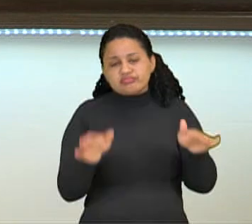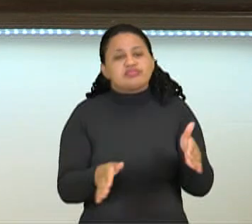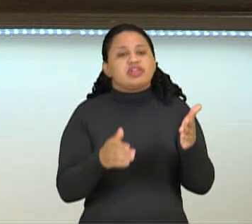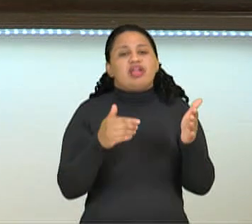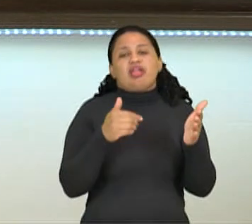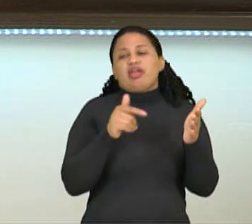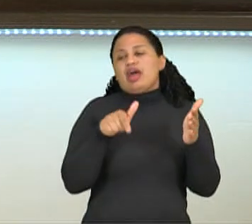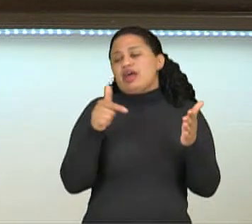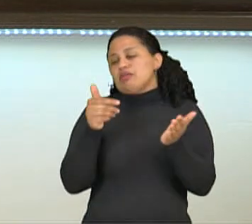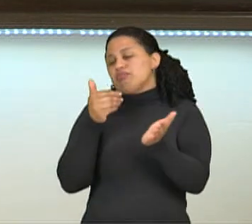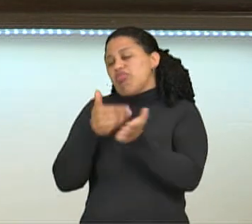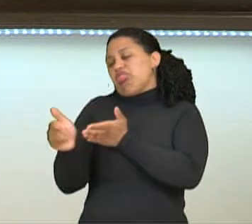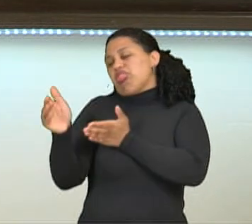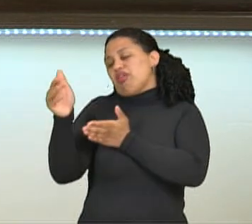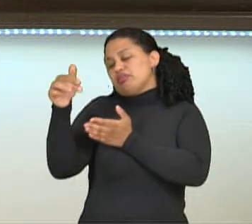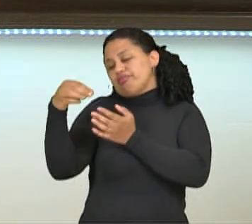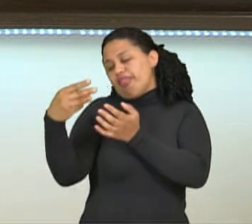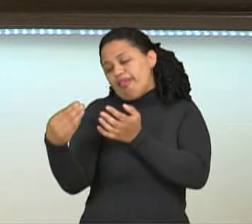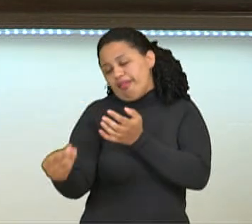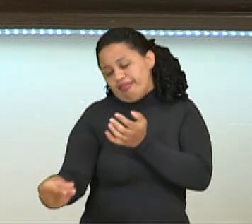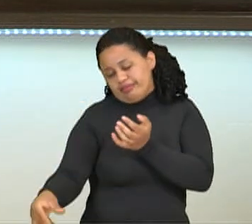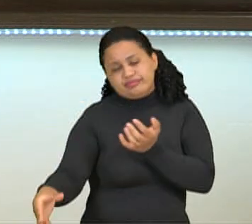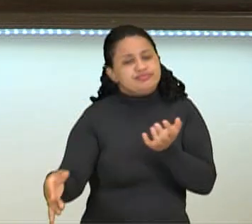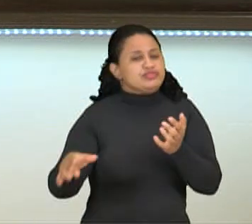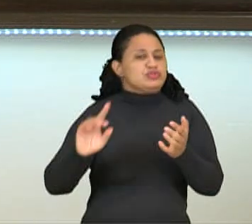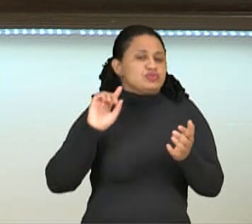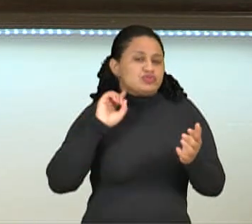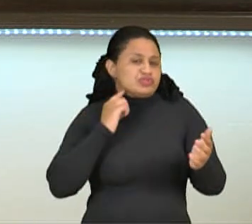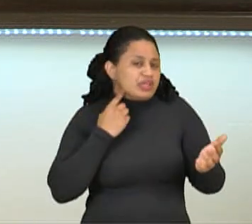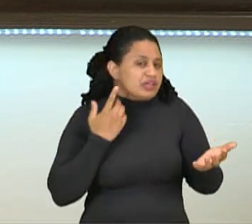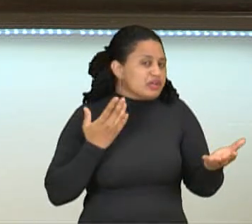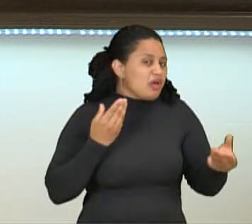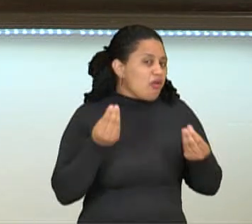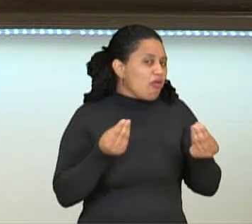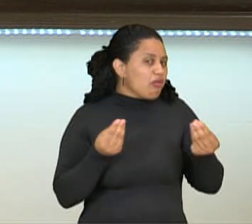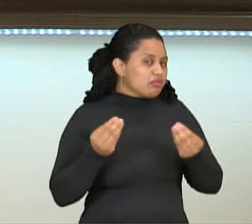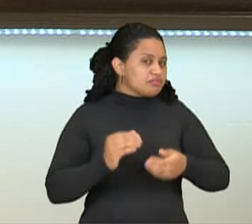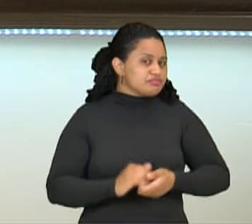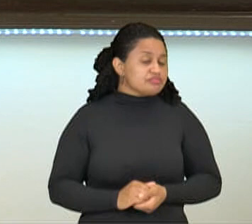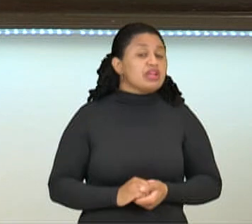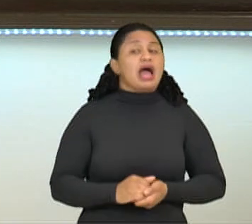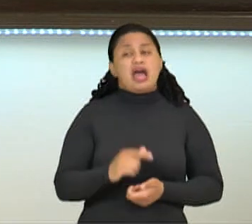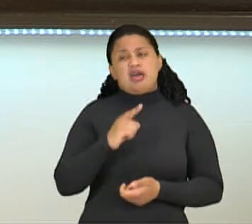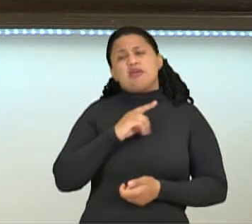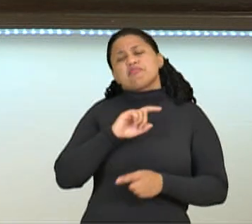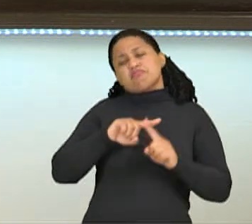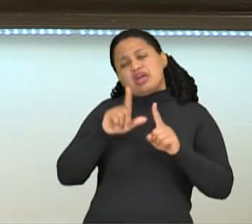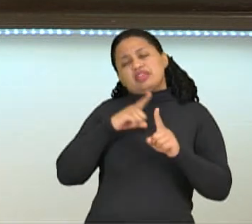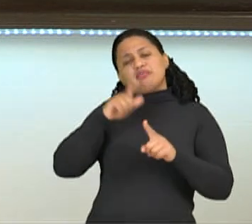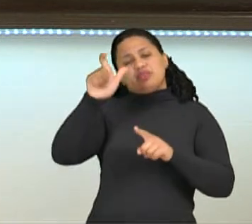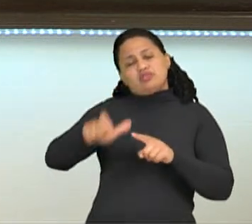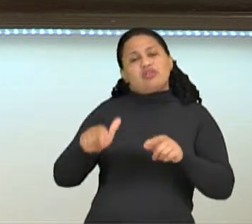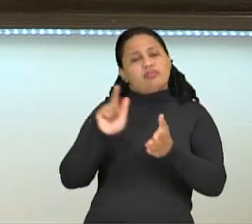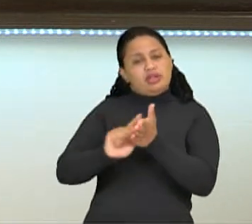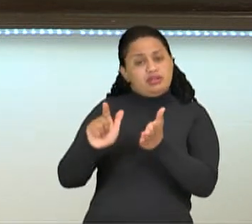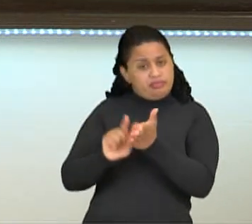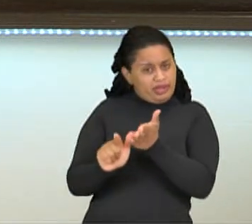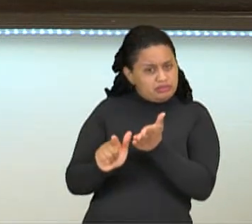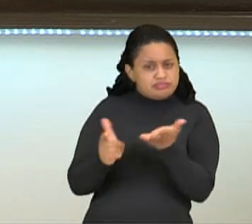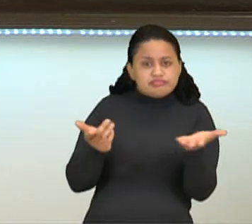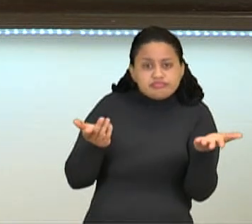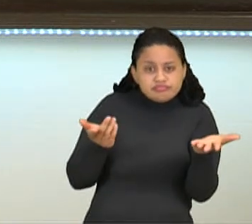desbarra com um caderno, cai no chão? Ah, mas tem gente para limpar. Tem gente que pensa assim,